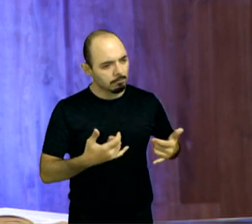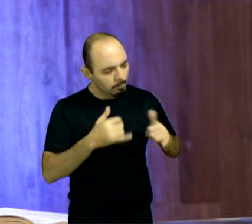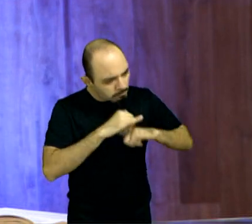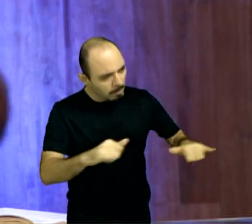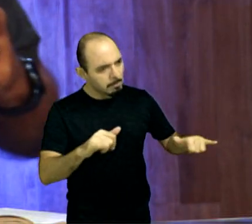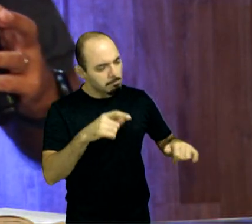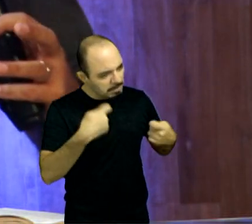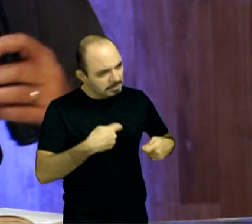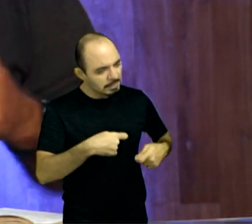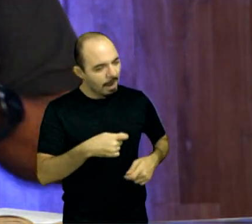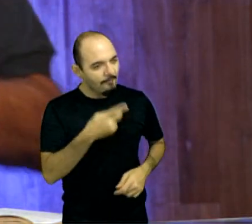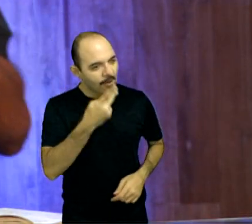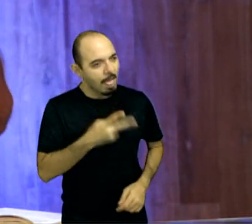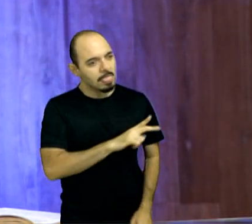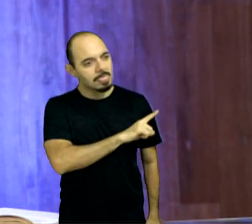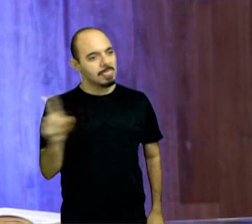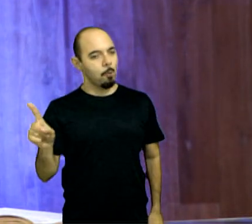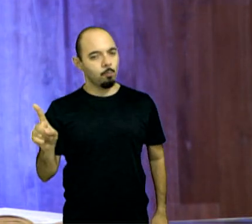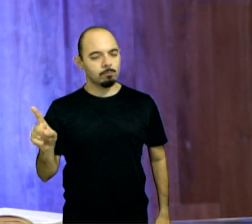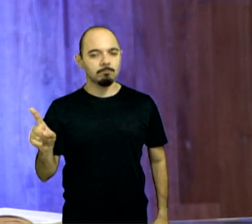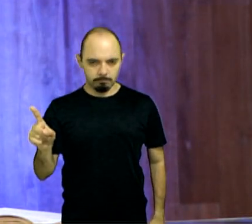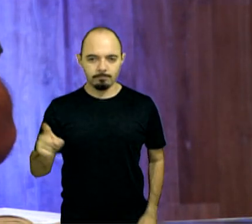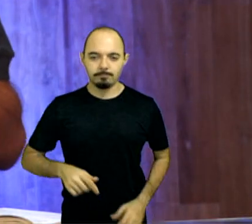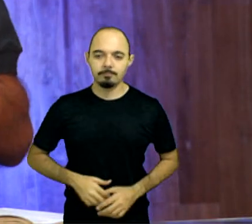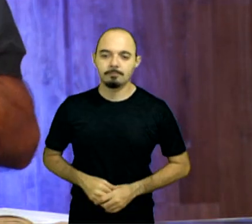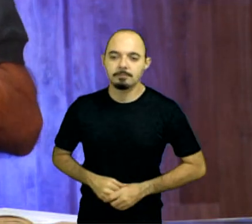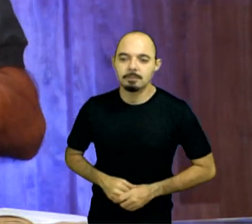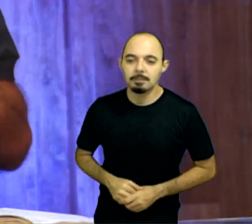Como uma cidade derrubada, como uma cidade que não tem muro,